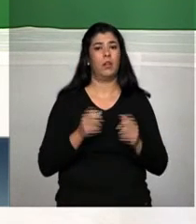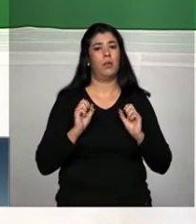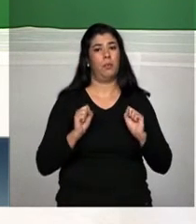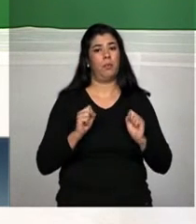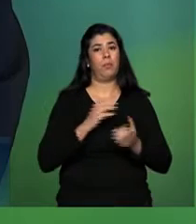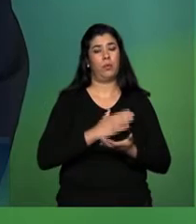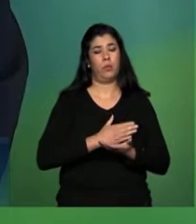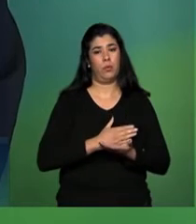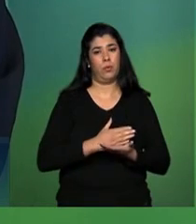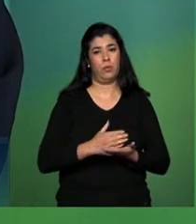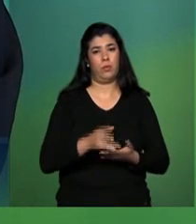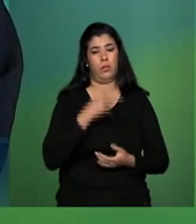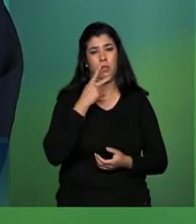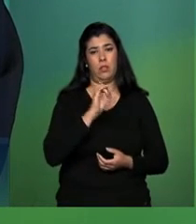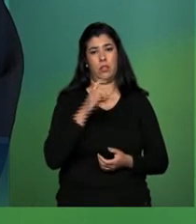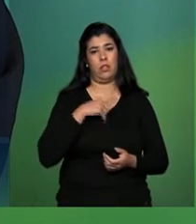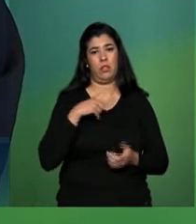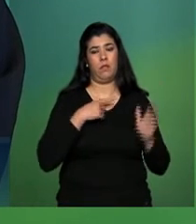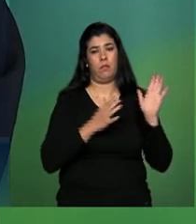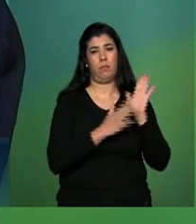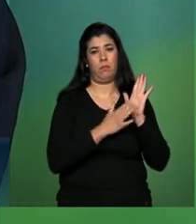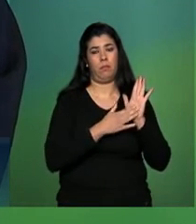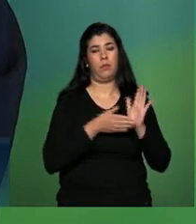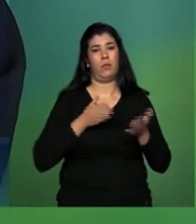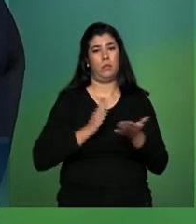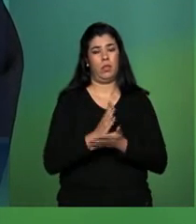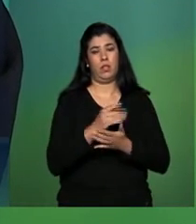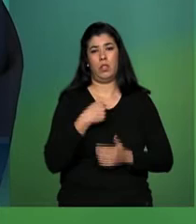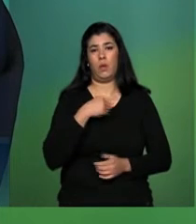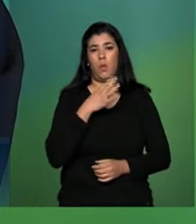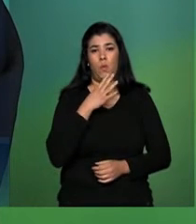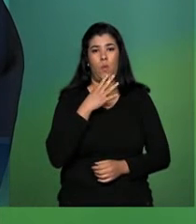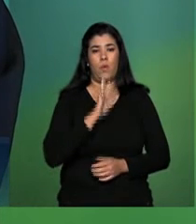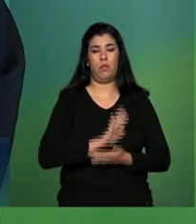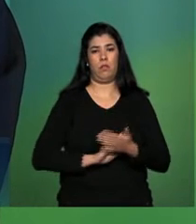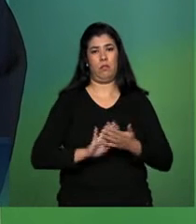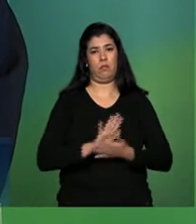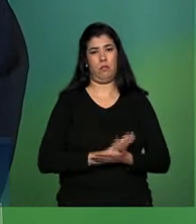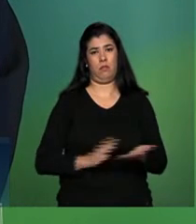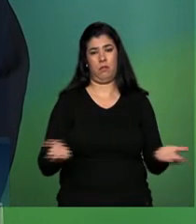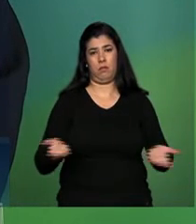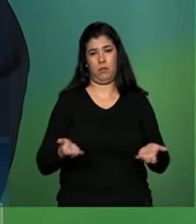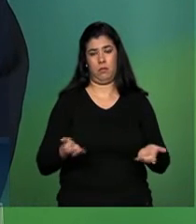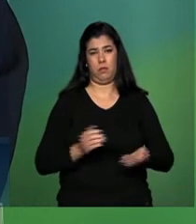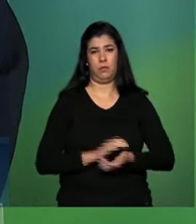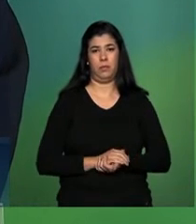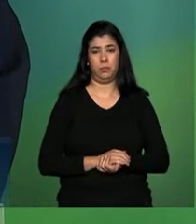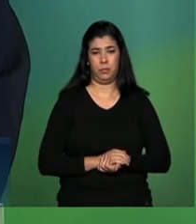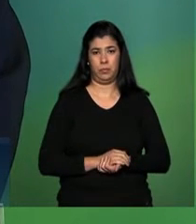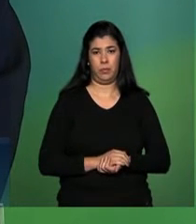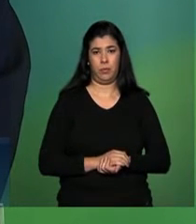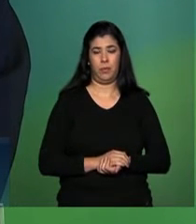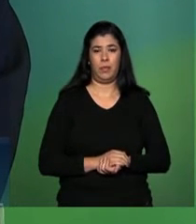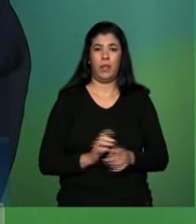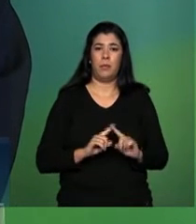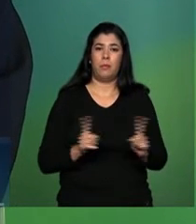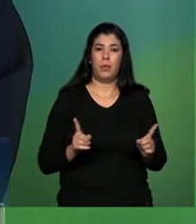me pronunciar quando houver a proposta, que eu não conheço nesse momento, tá certo?